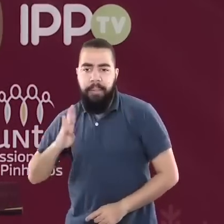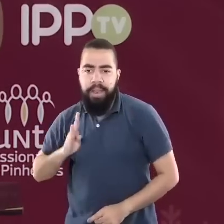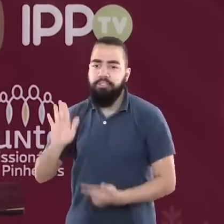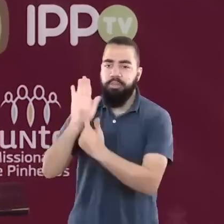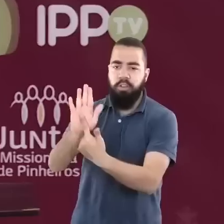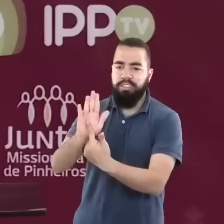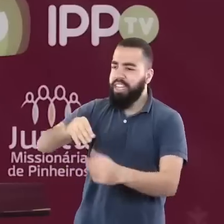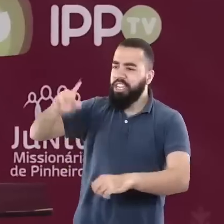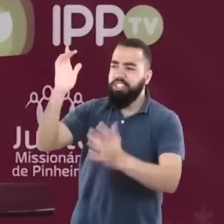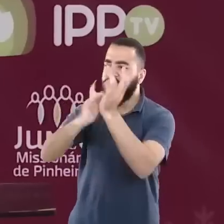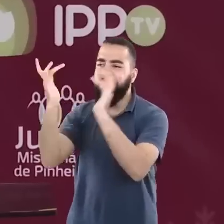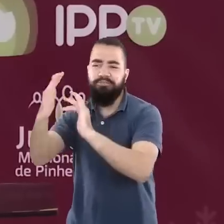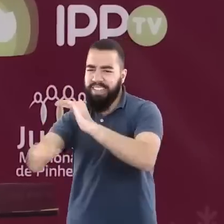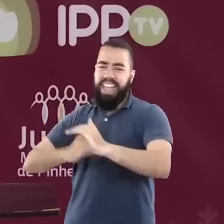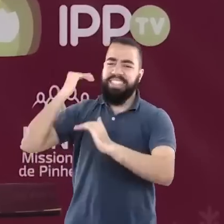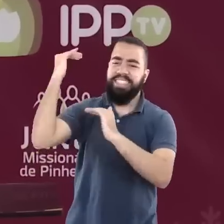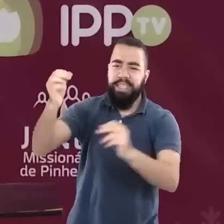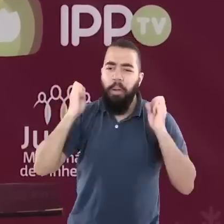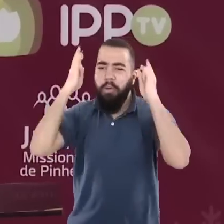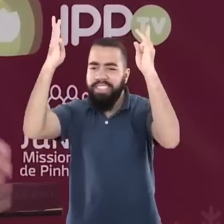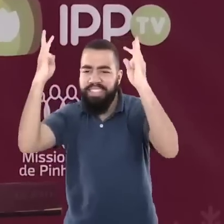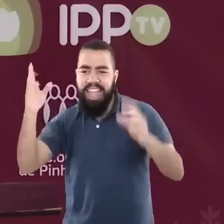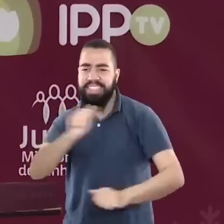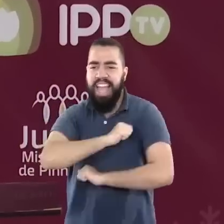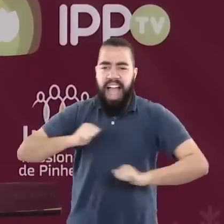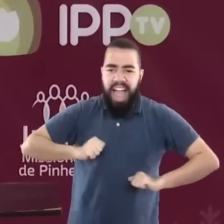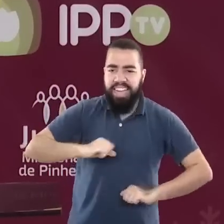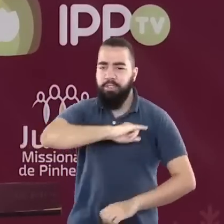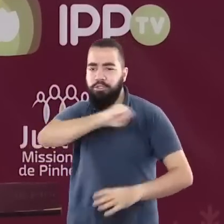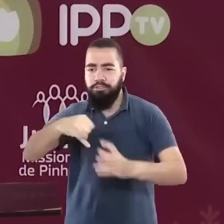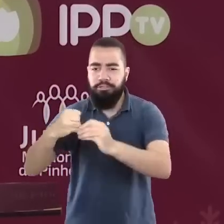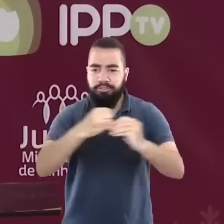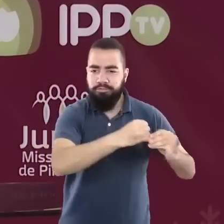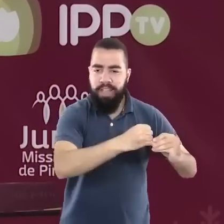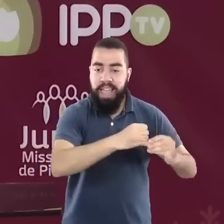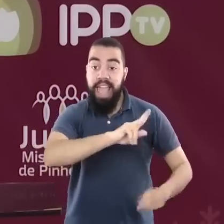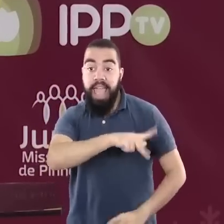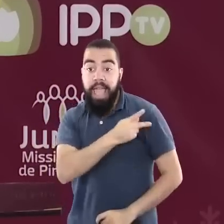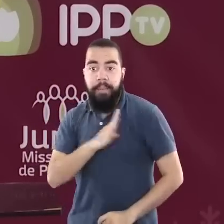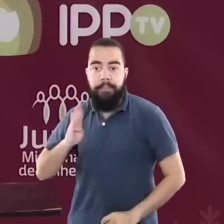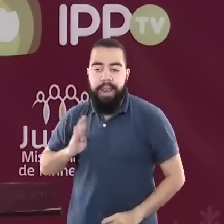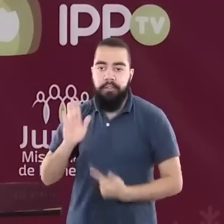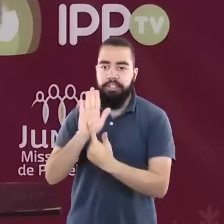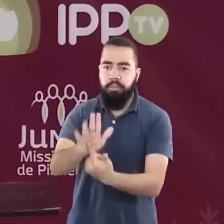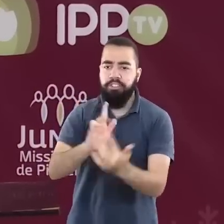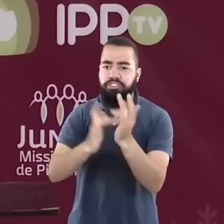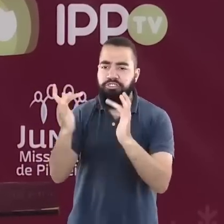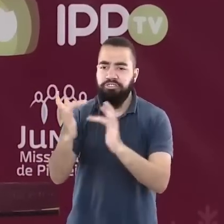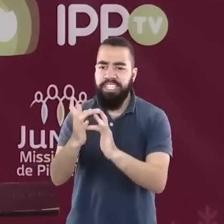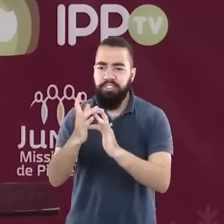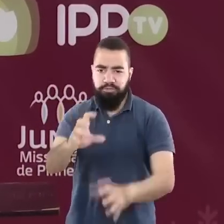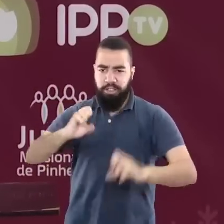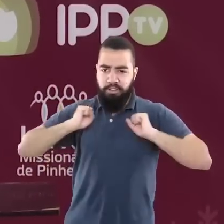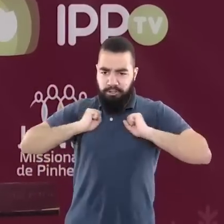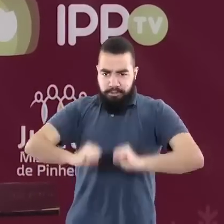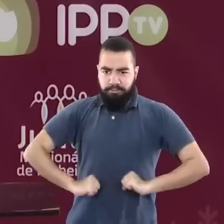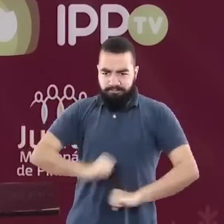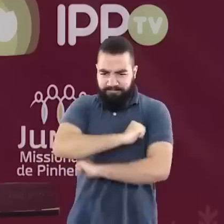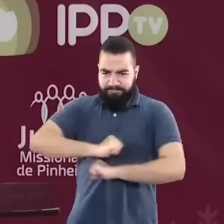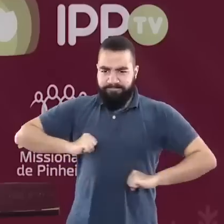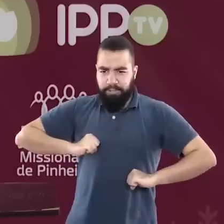maior do que Arão maior do que Josué Hebreus nos apresenta Jesus como grande Sumo